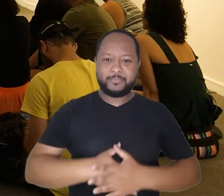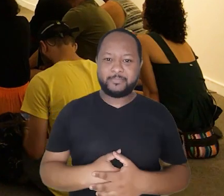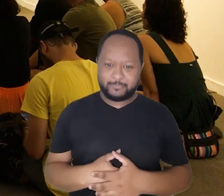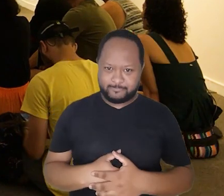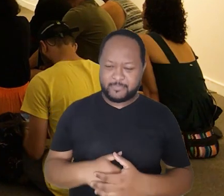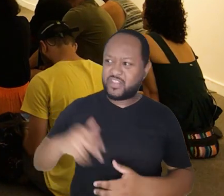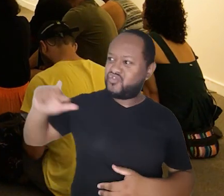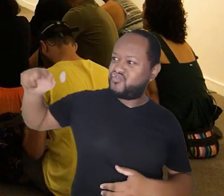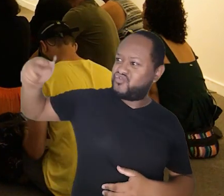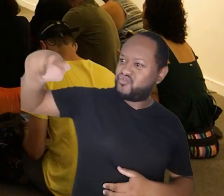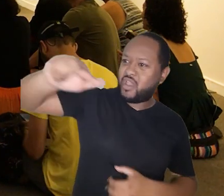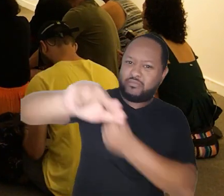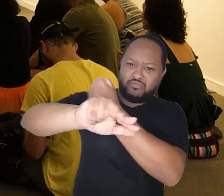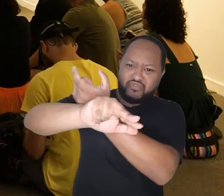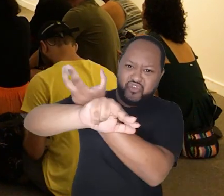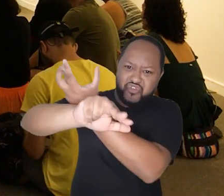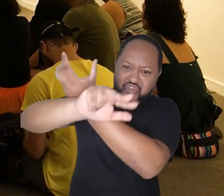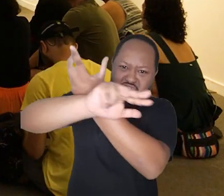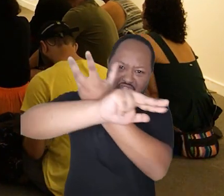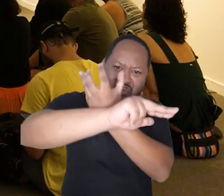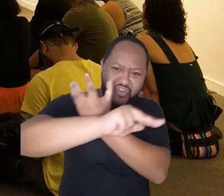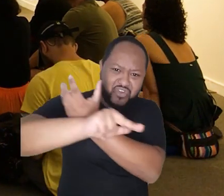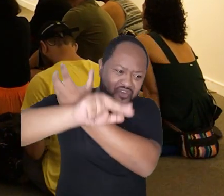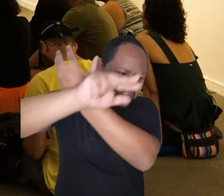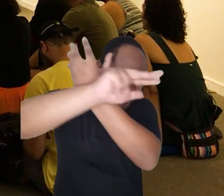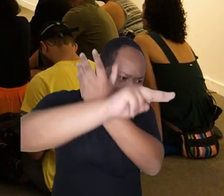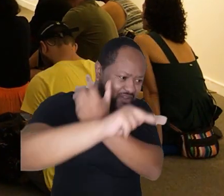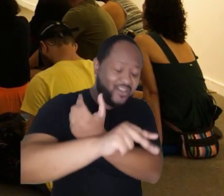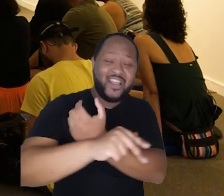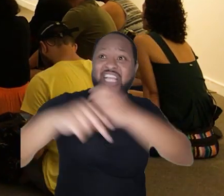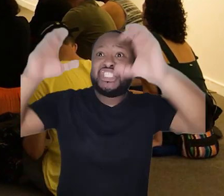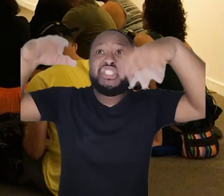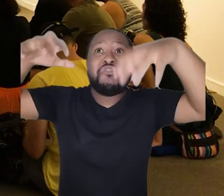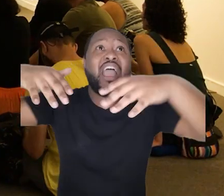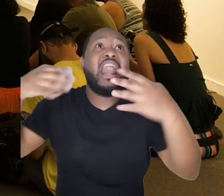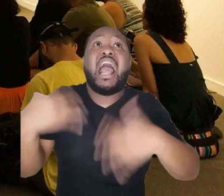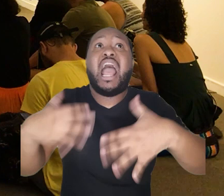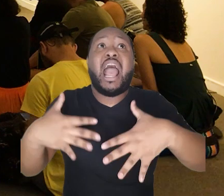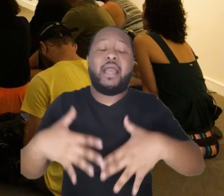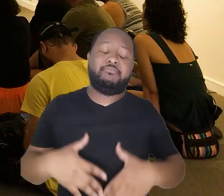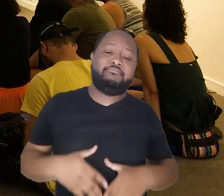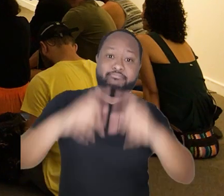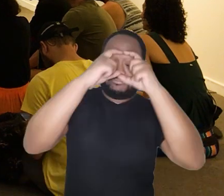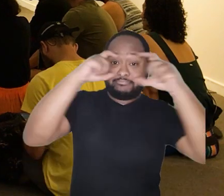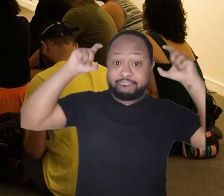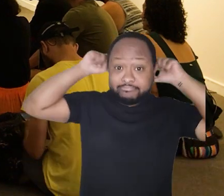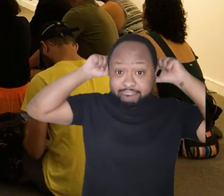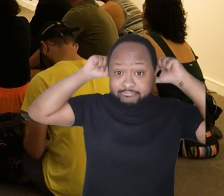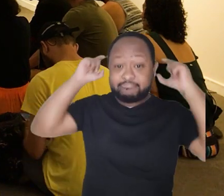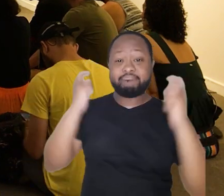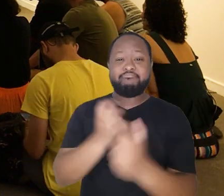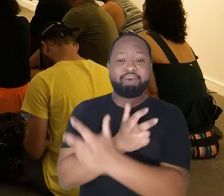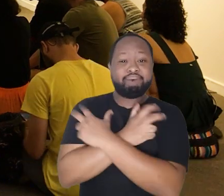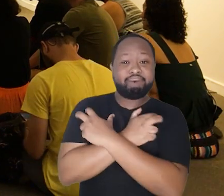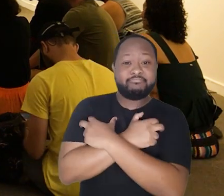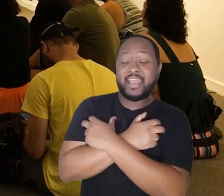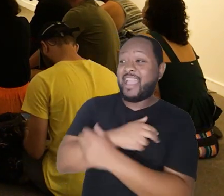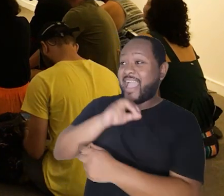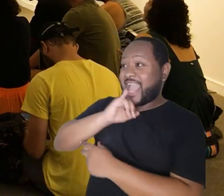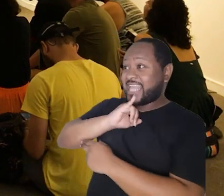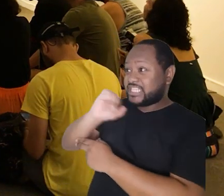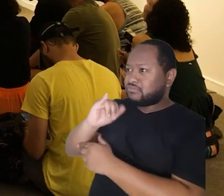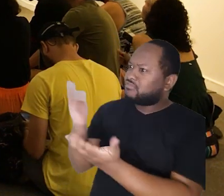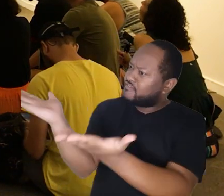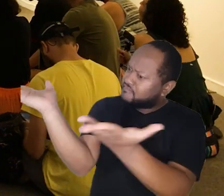com ferrão de fogo, falaram, ai meu Deus, está chovendo, e agora? E o Anansi disse, amigas vespas, por favor, entrem aqui,